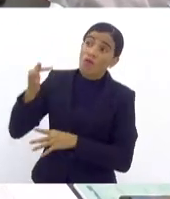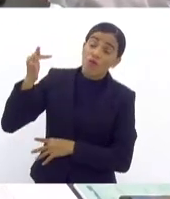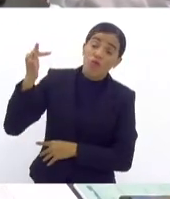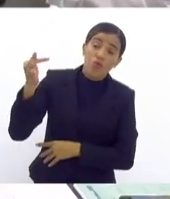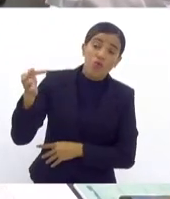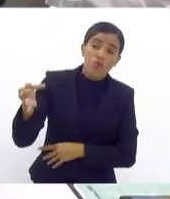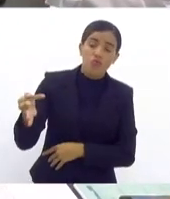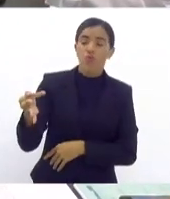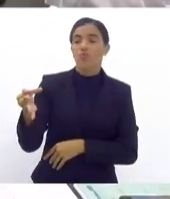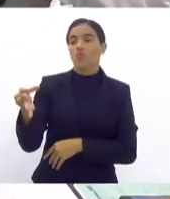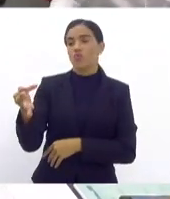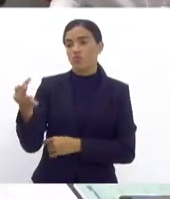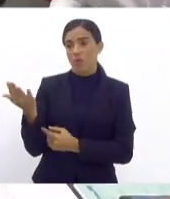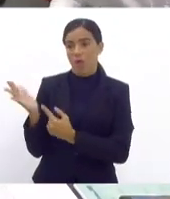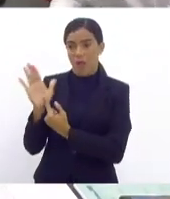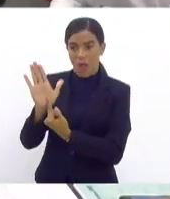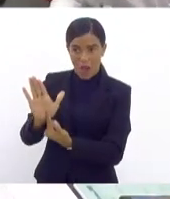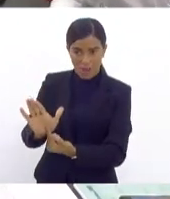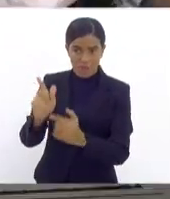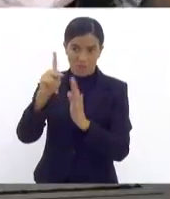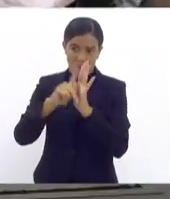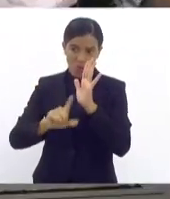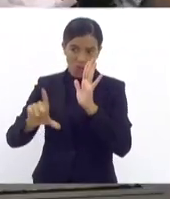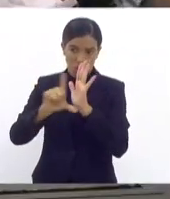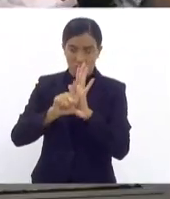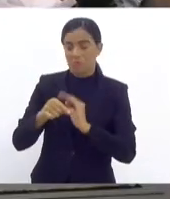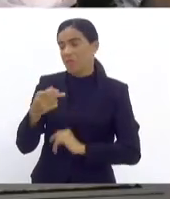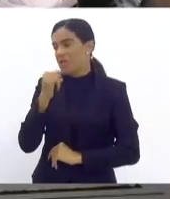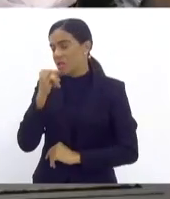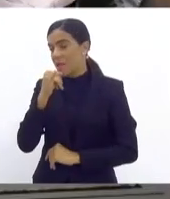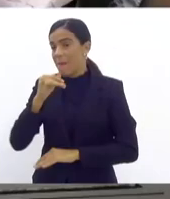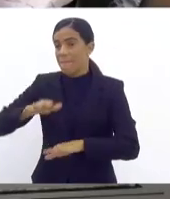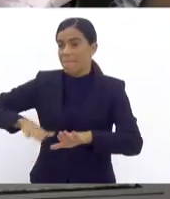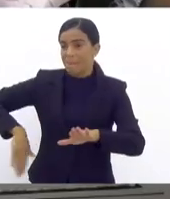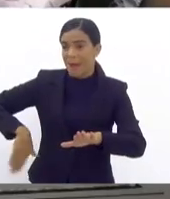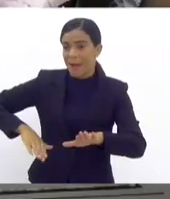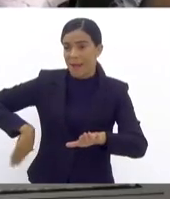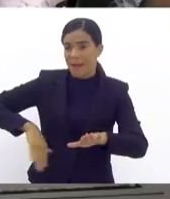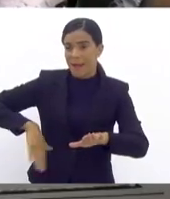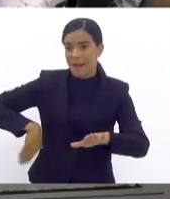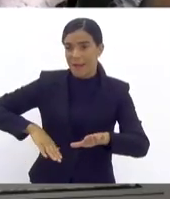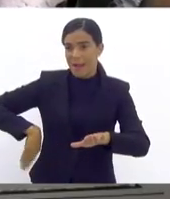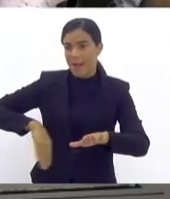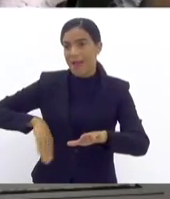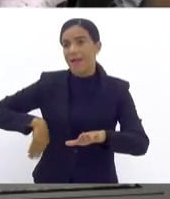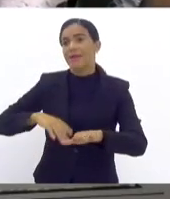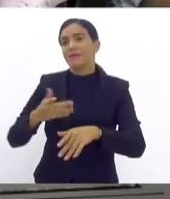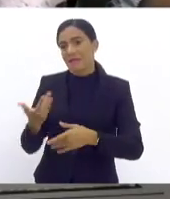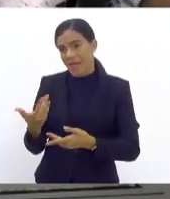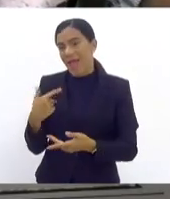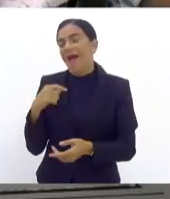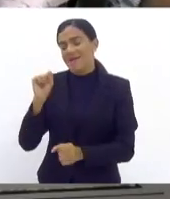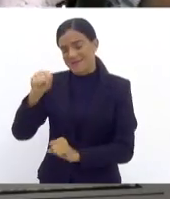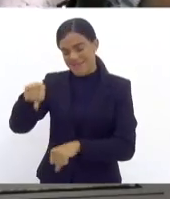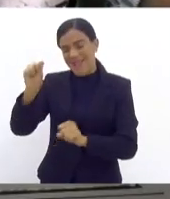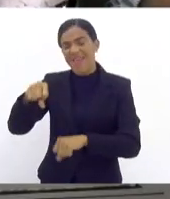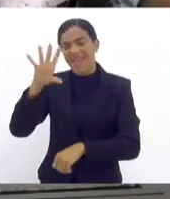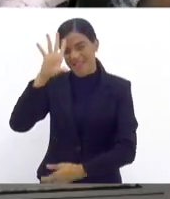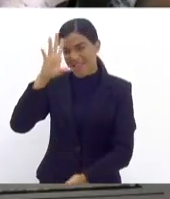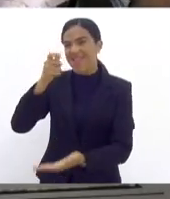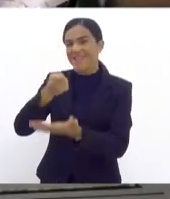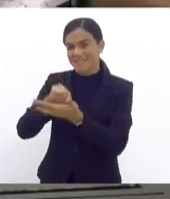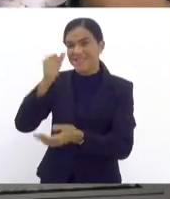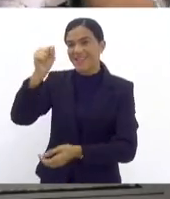um projeto que Vossa diga Excelência, que as praias serão monitoradas de tal maneira... Vossa Excelência sustentará brilhantemente com seguinte, base nessa decisão. Em termos do que a